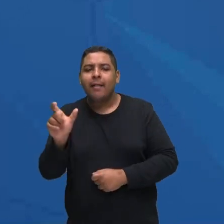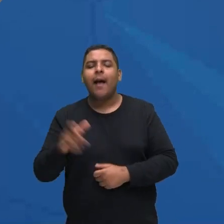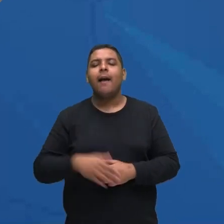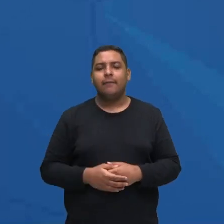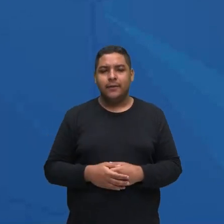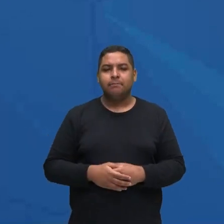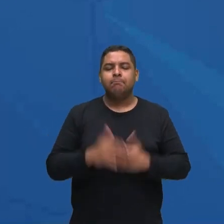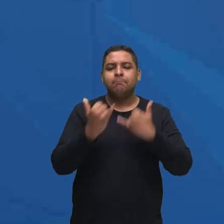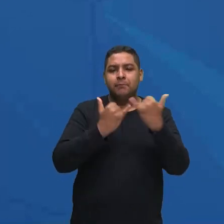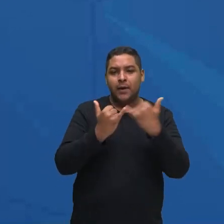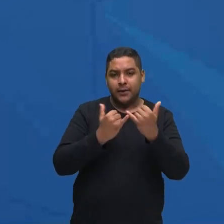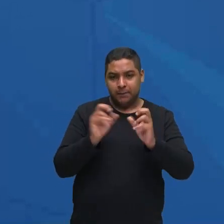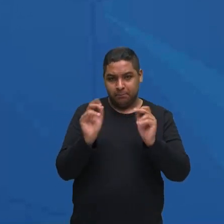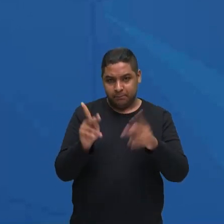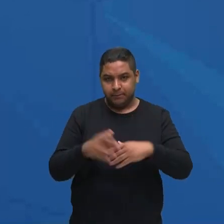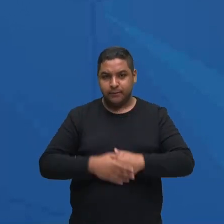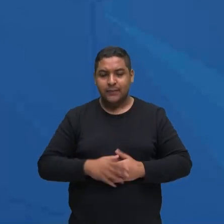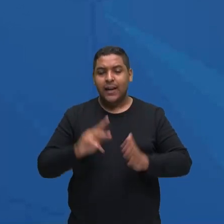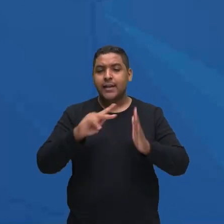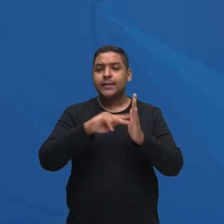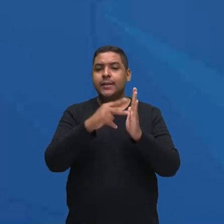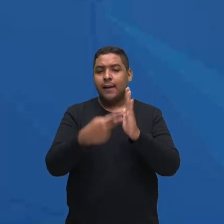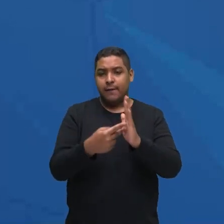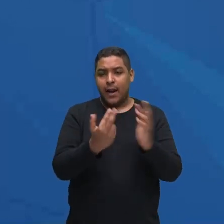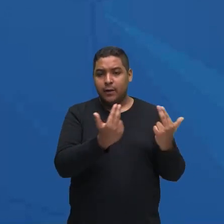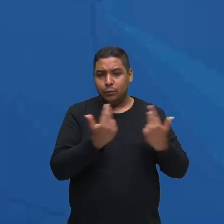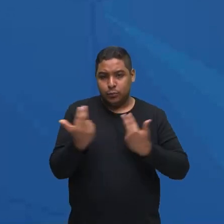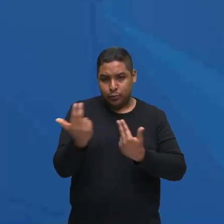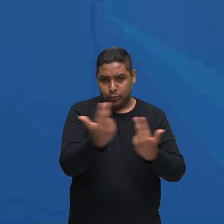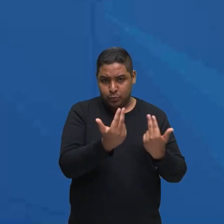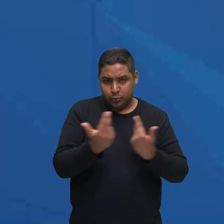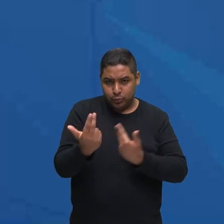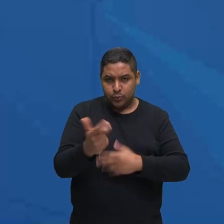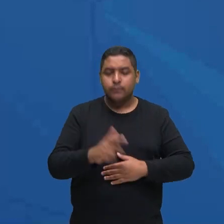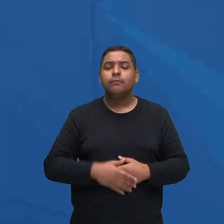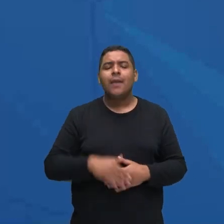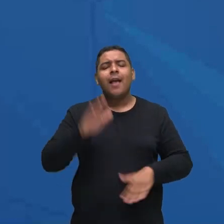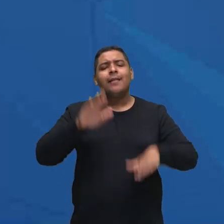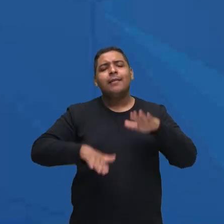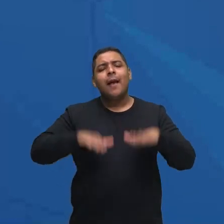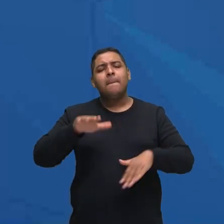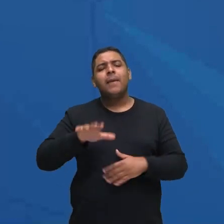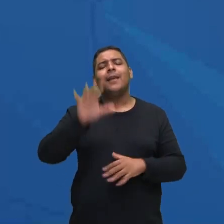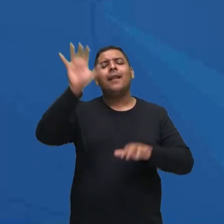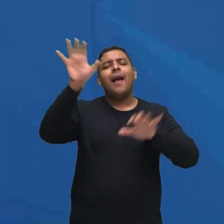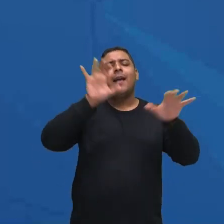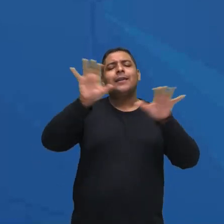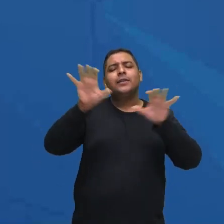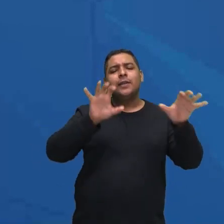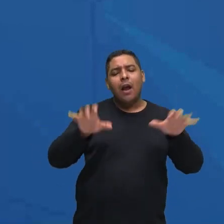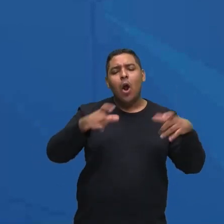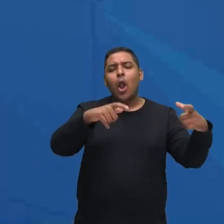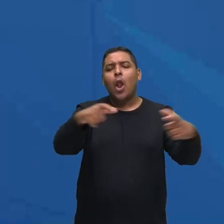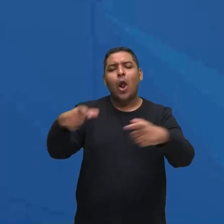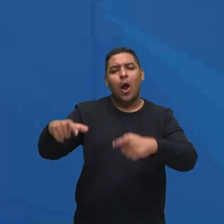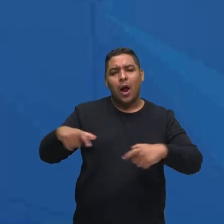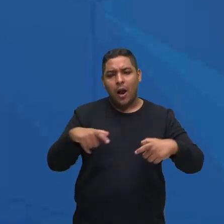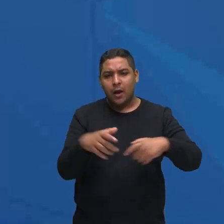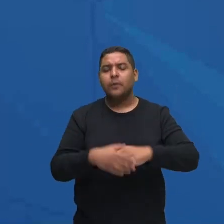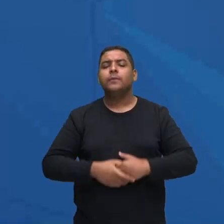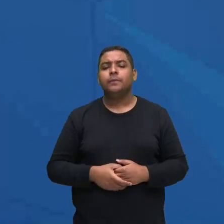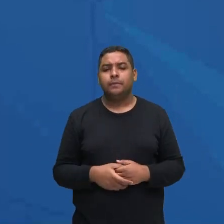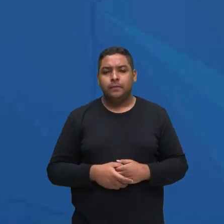sinônimos, significam a mesma coisa, mas tem ali, né, dependendo da região e localidade, muito mais prevalência do que outra